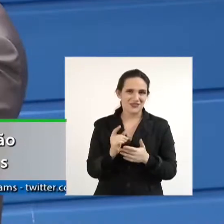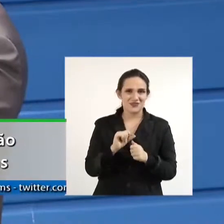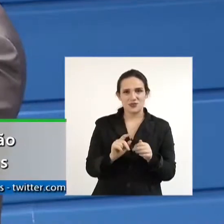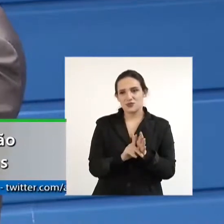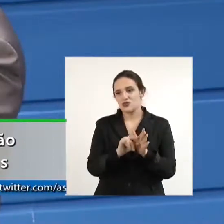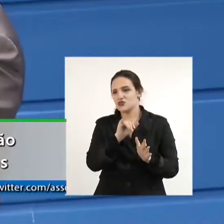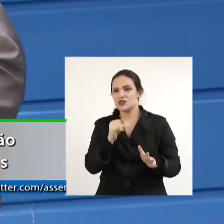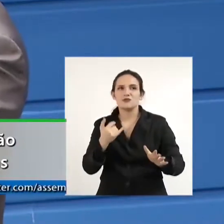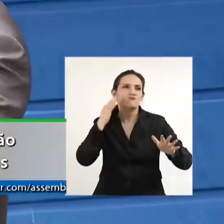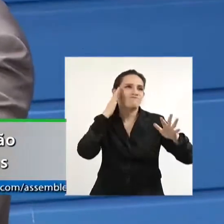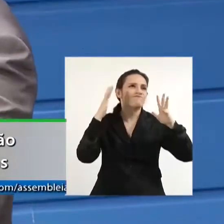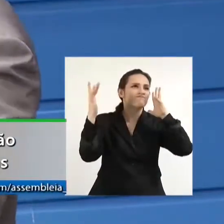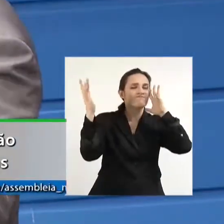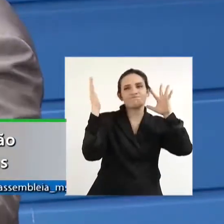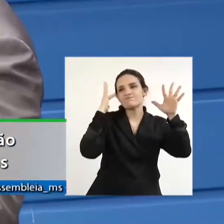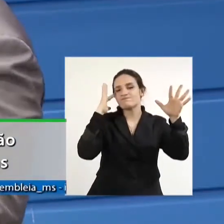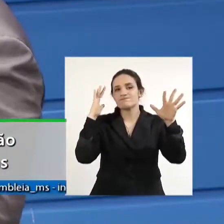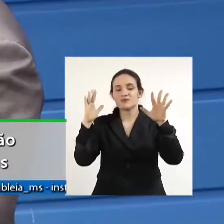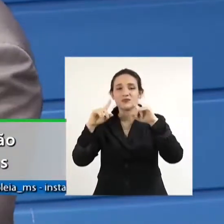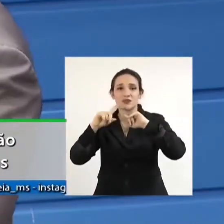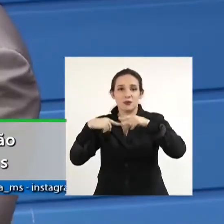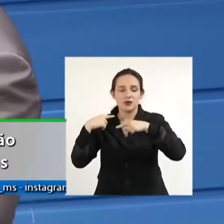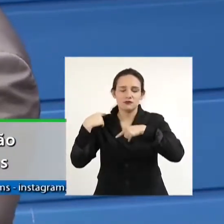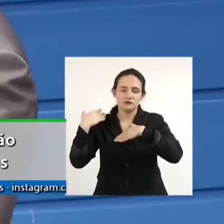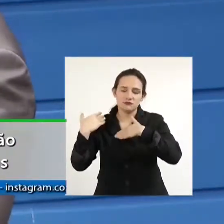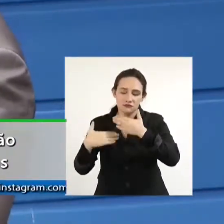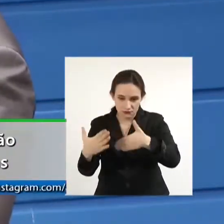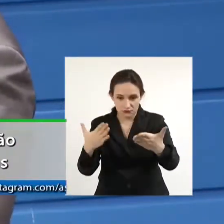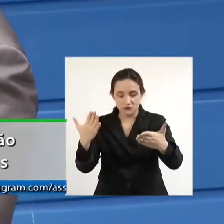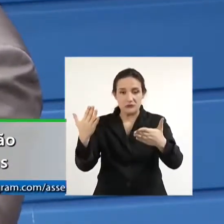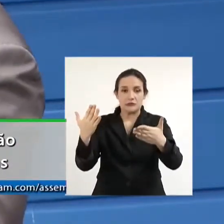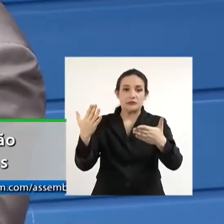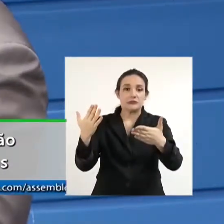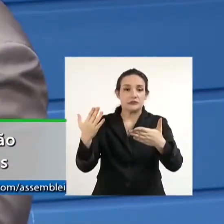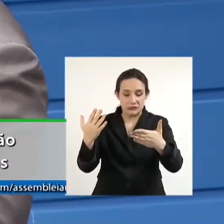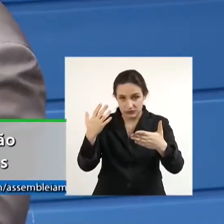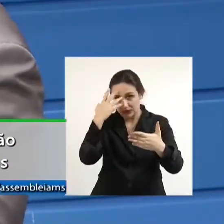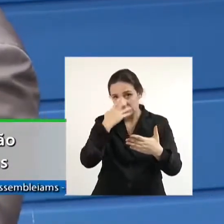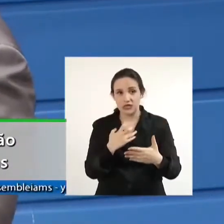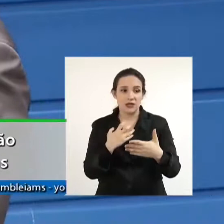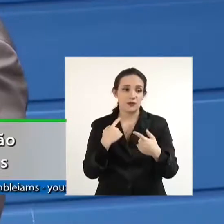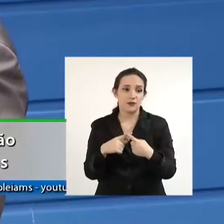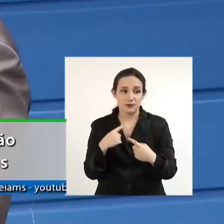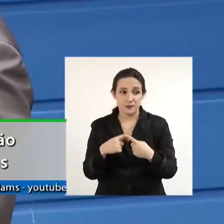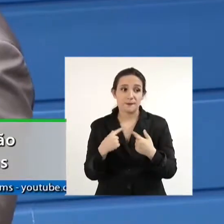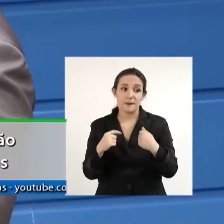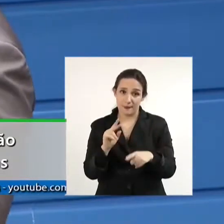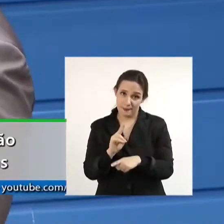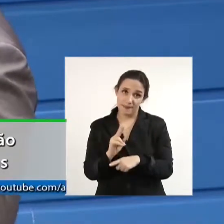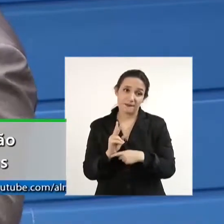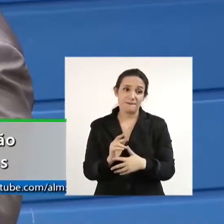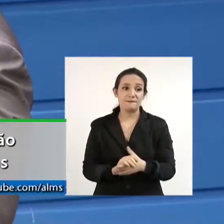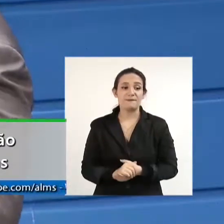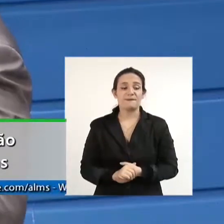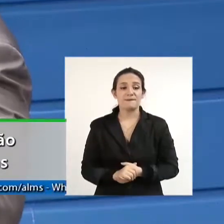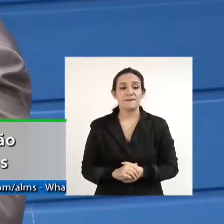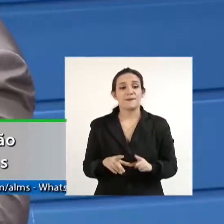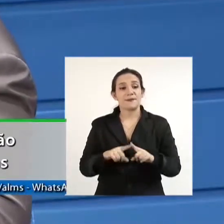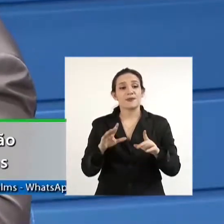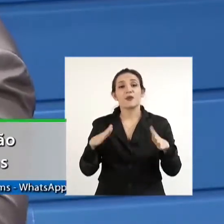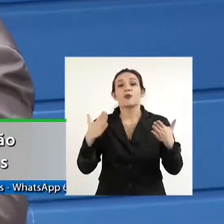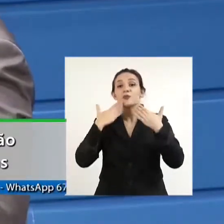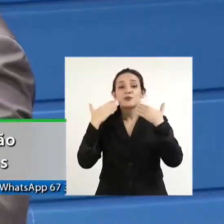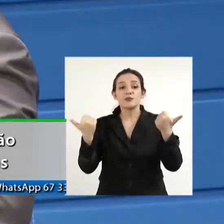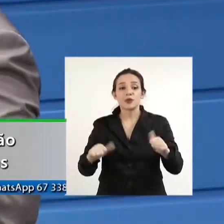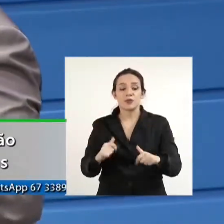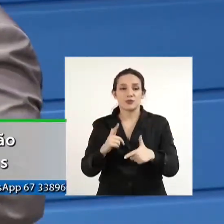ampliando. E em que pese a seriedade das entidades, e muitas pessoas levam com muita seriedade, o grande problema também é